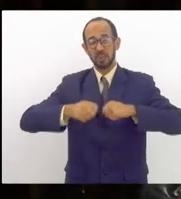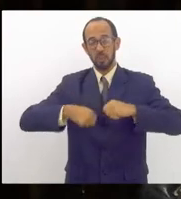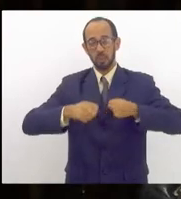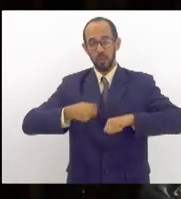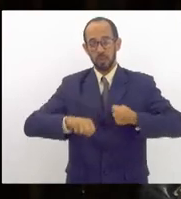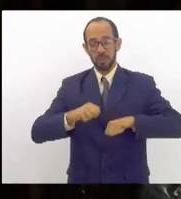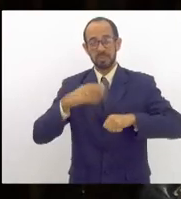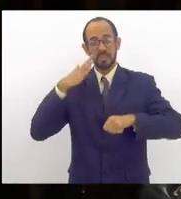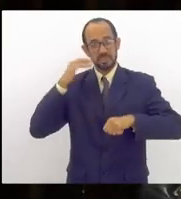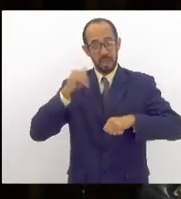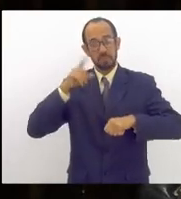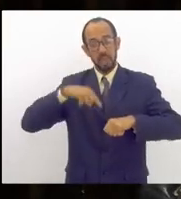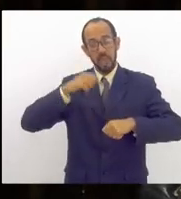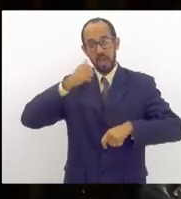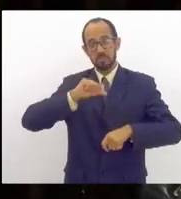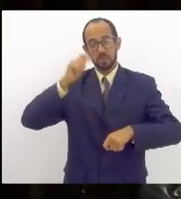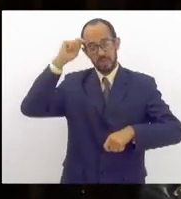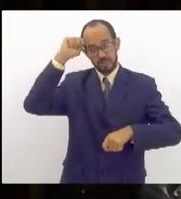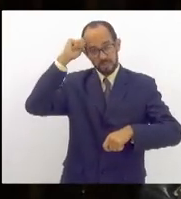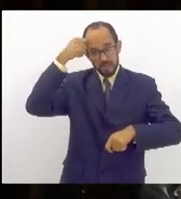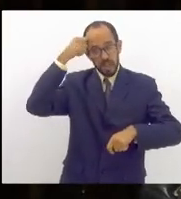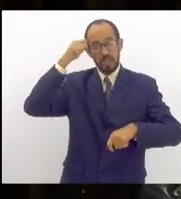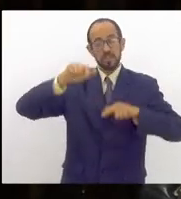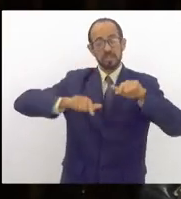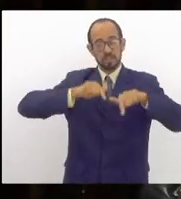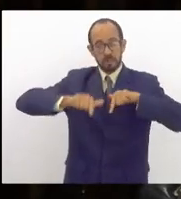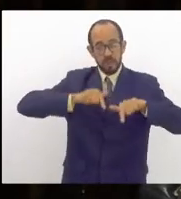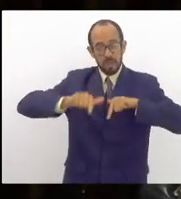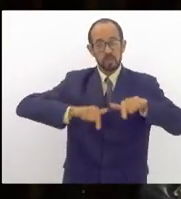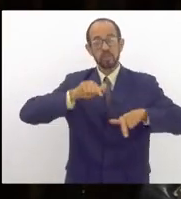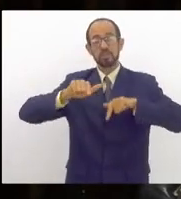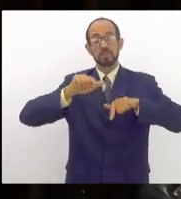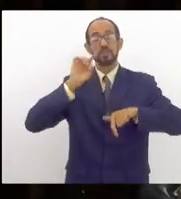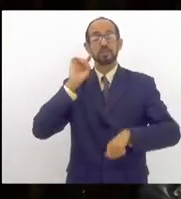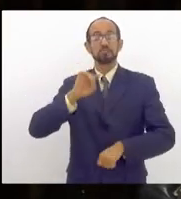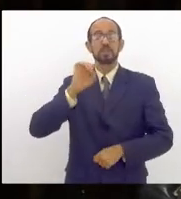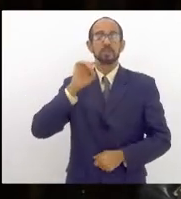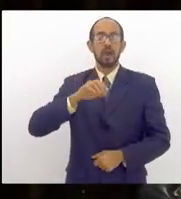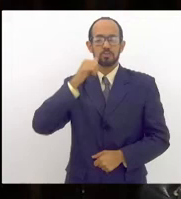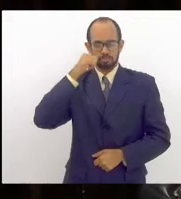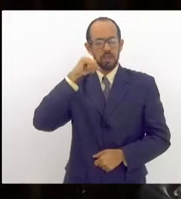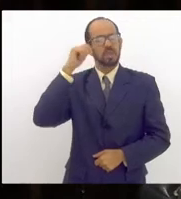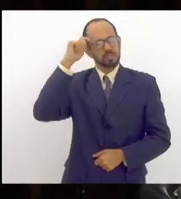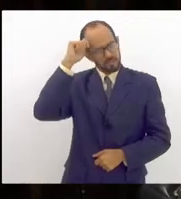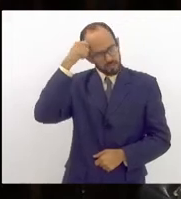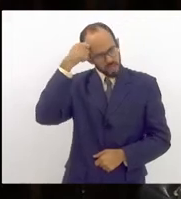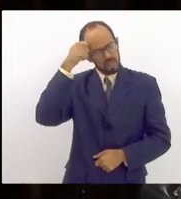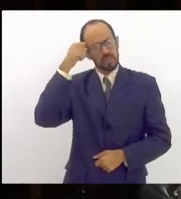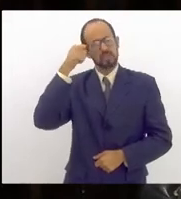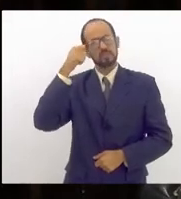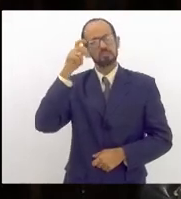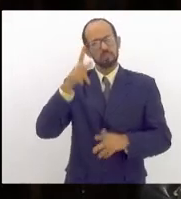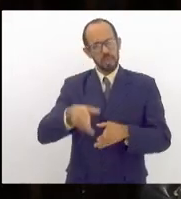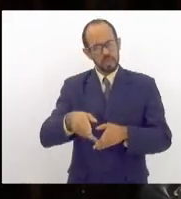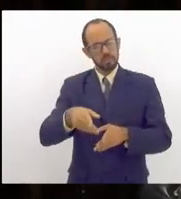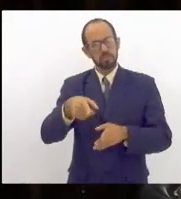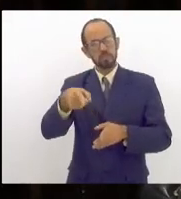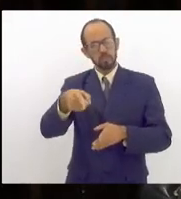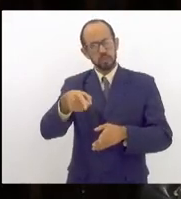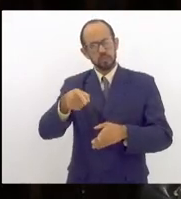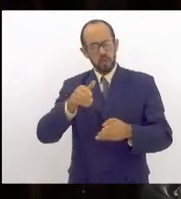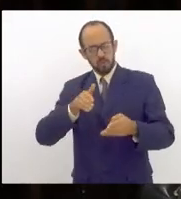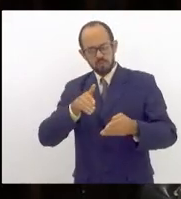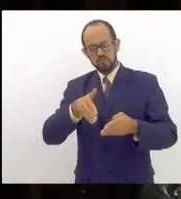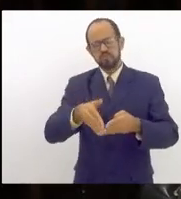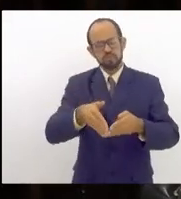que foram as mulheres negras são as mulheres trabalhadoras em especial as mulheres negras que foram né alvo né da ausência